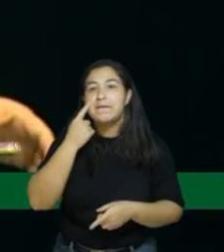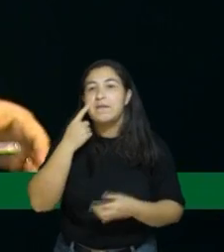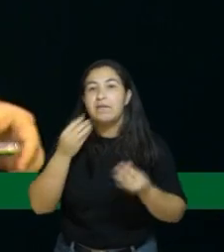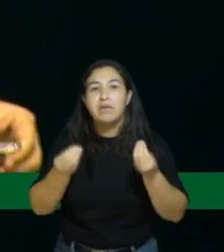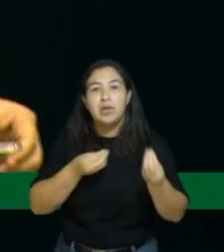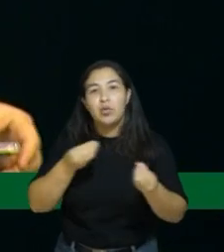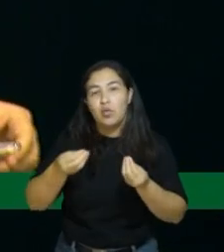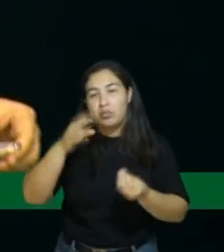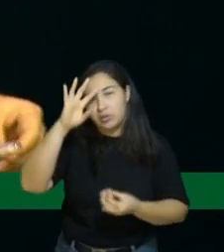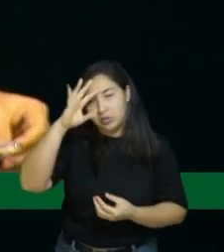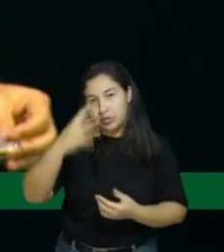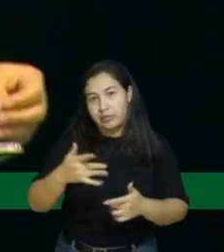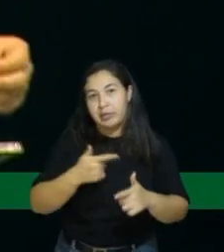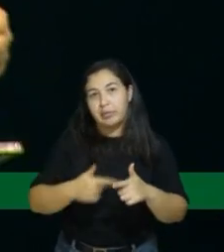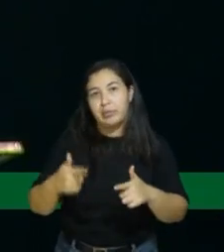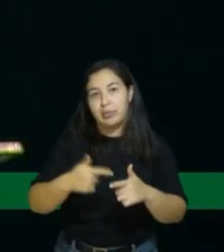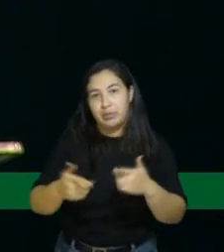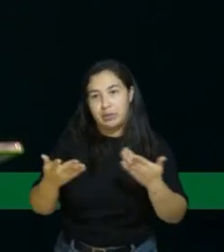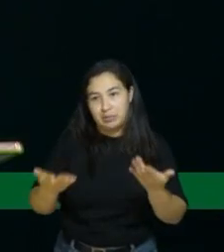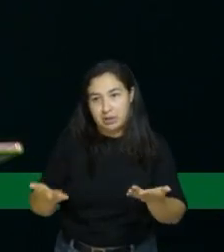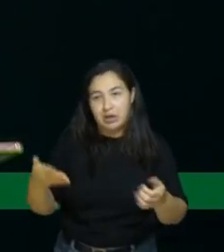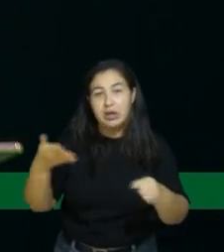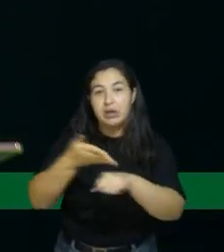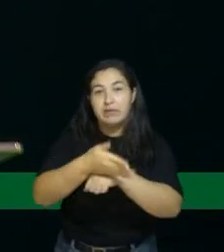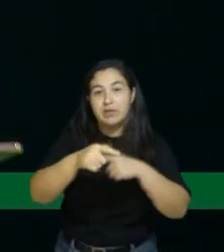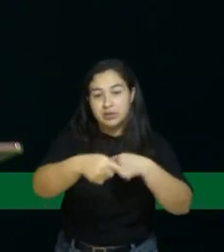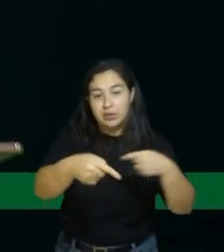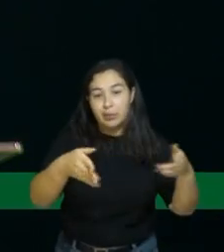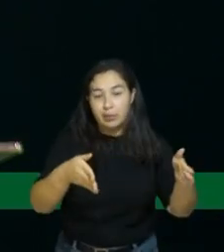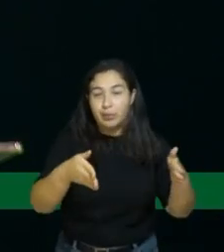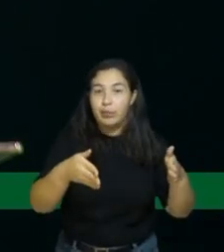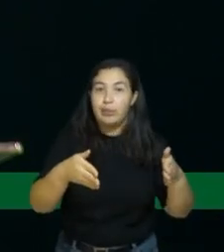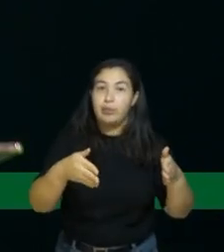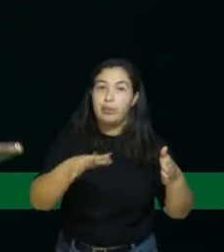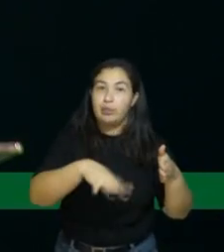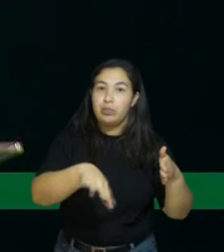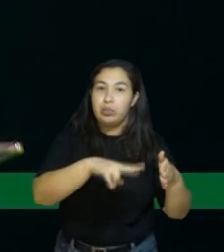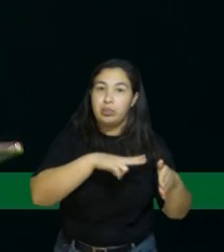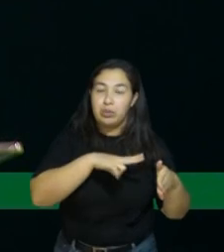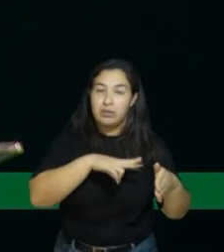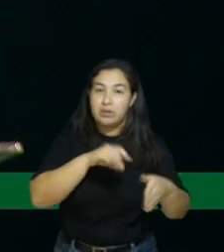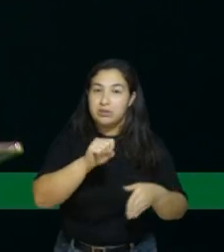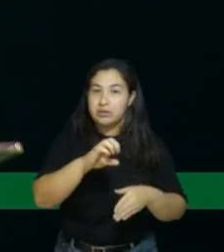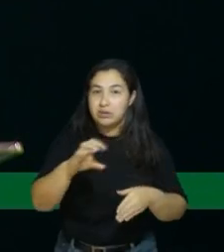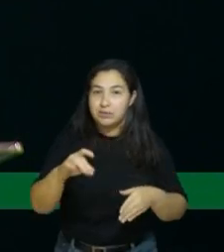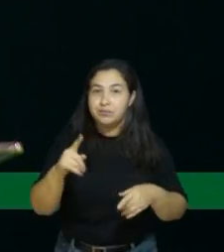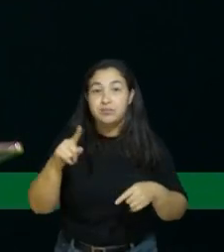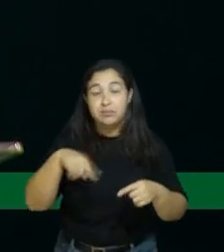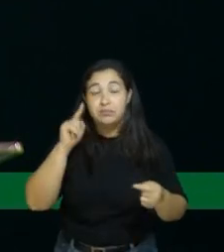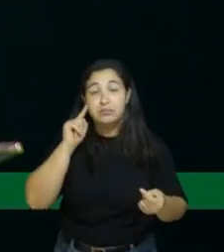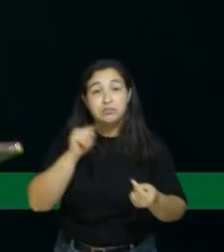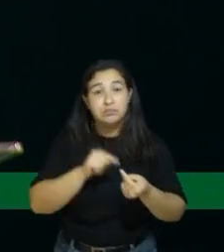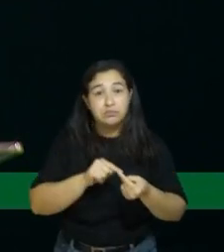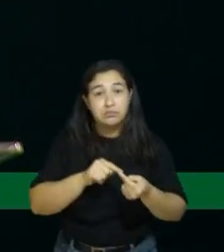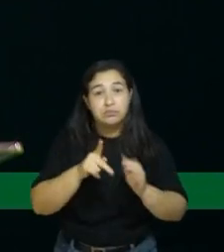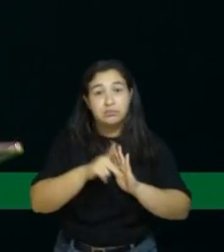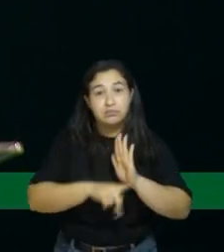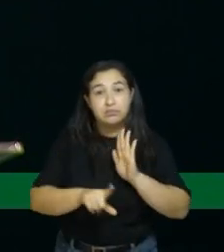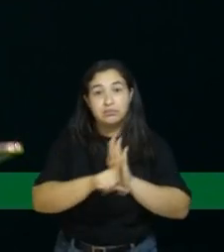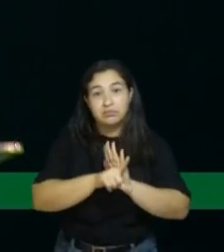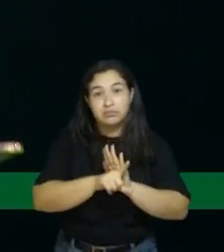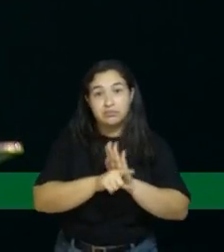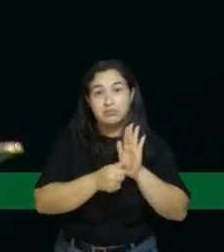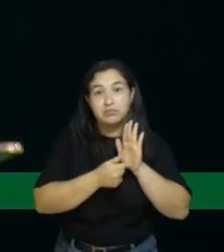privadas em Santa Catarina Esse é o objetivo do projeto de lei que que apresentei na Assembleia